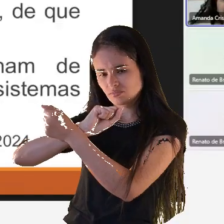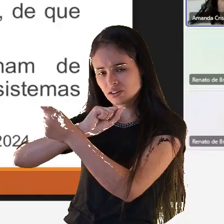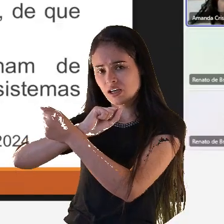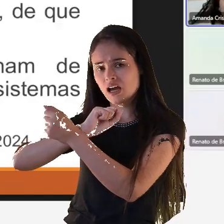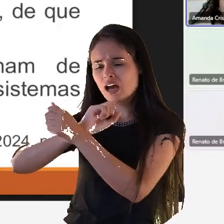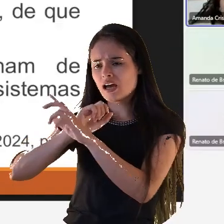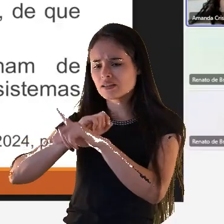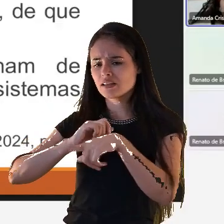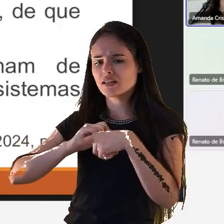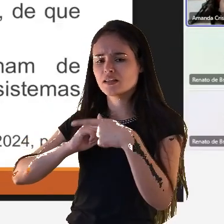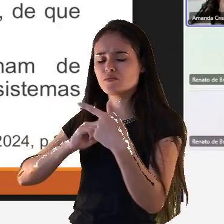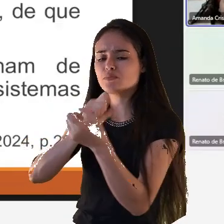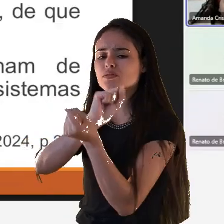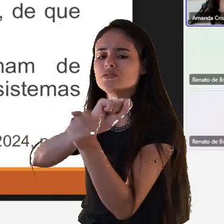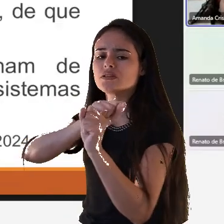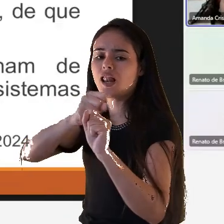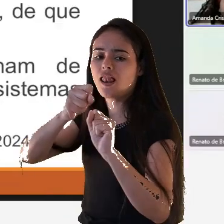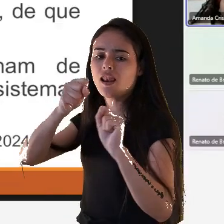livre, né?